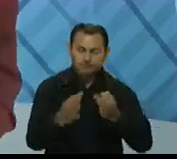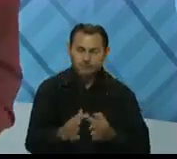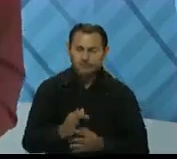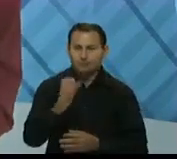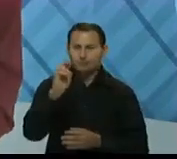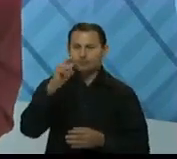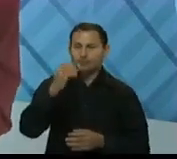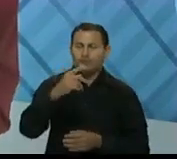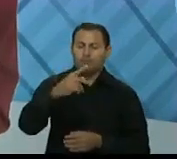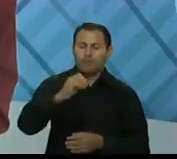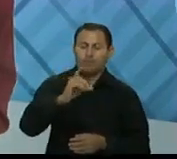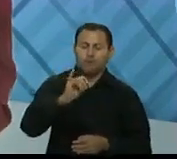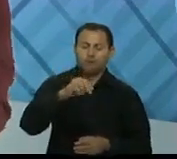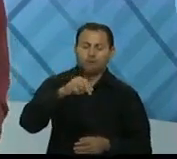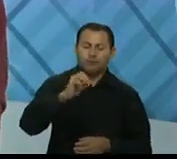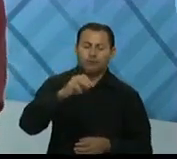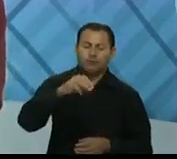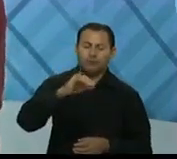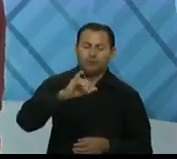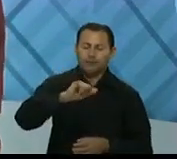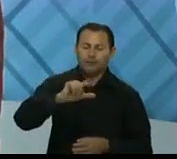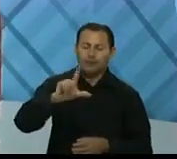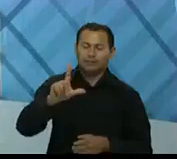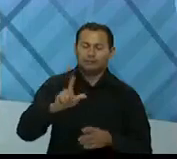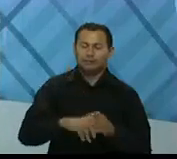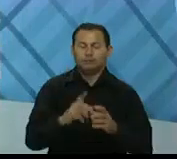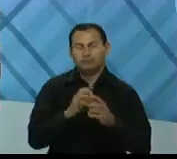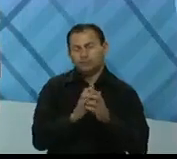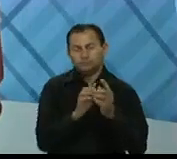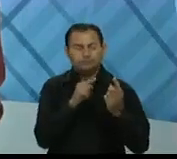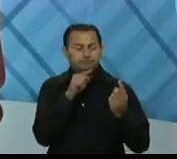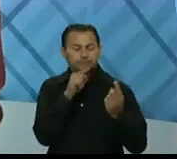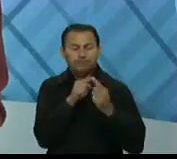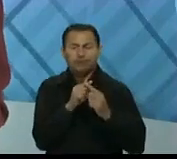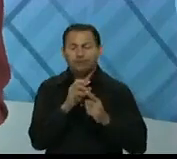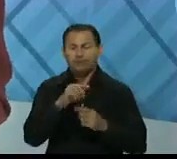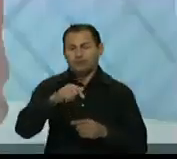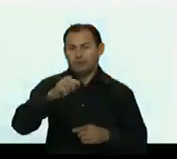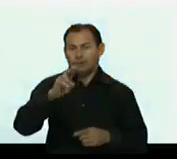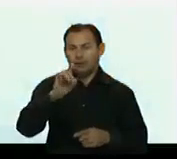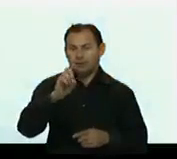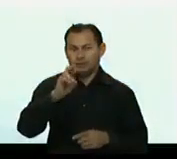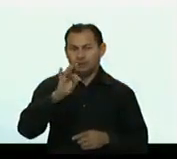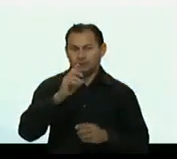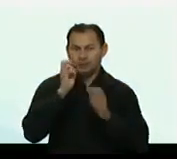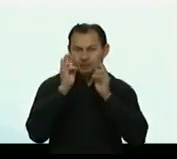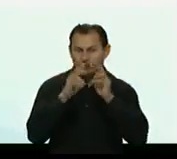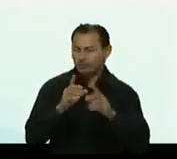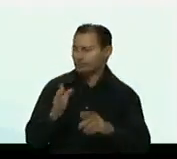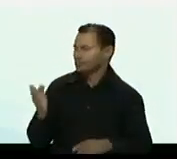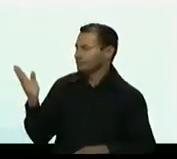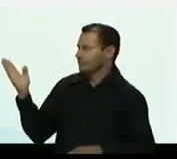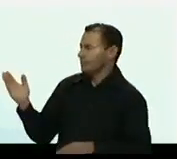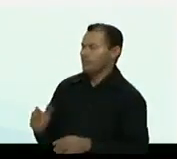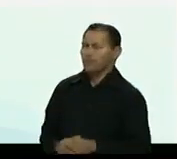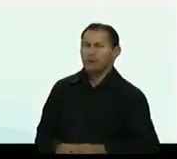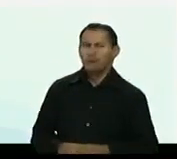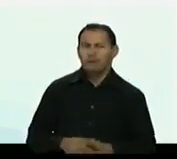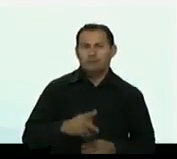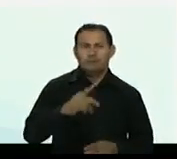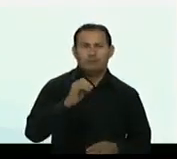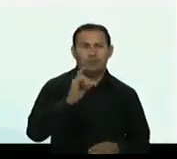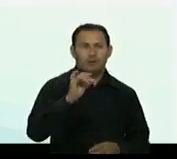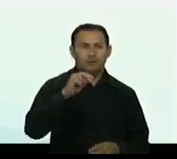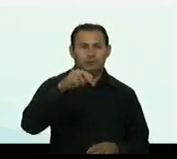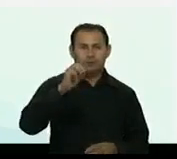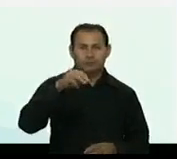função polinomial do segundo grau ou a função quadrática. Vamos conhecer um pouco mais sobre essa função? A função polinomial do